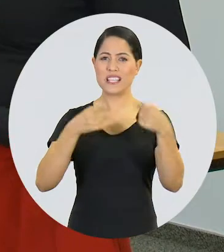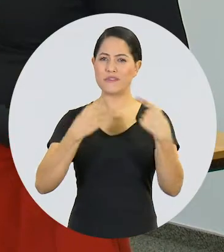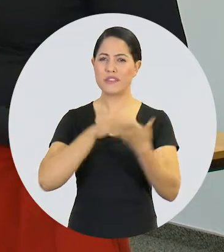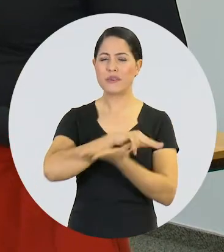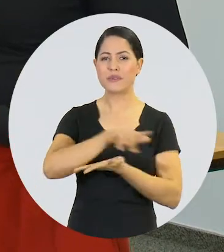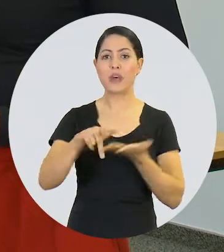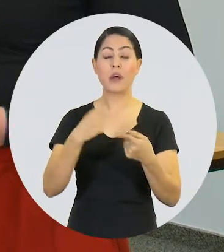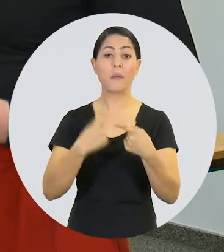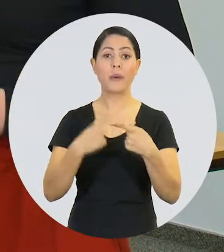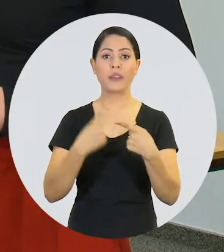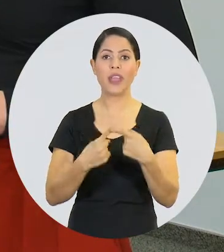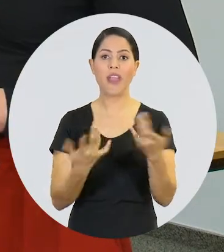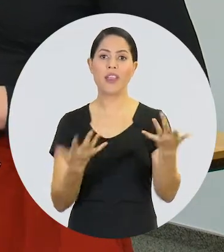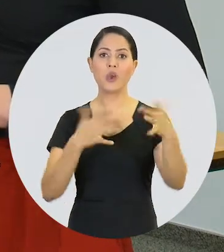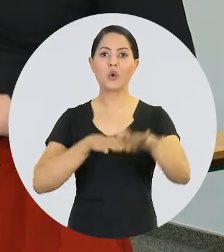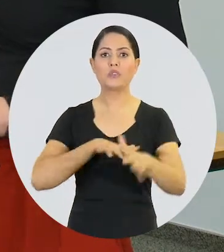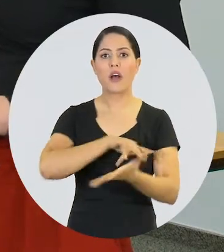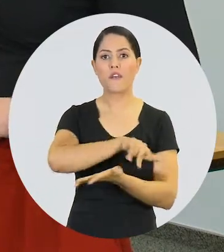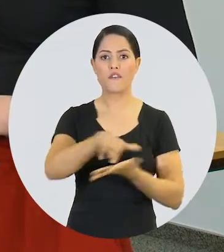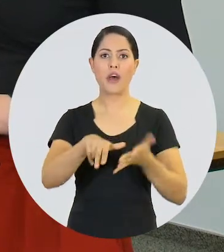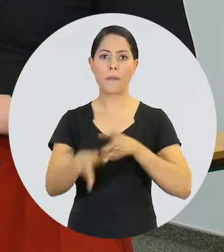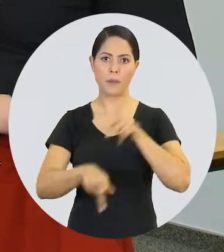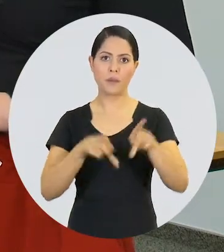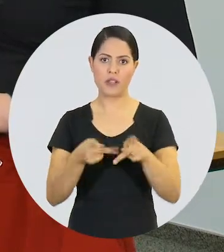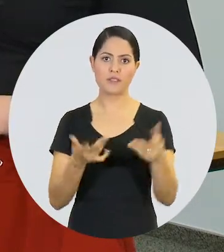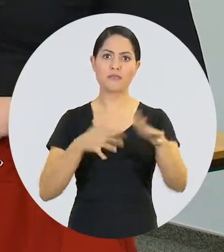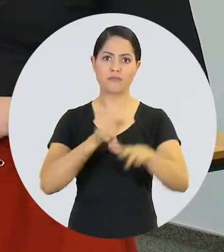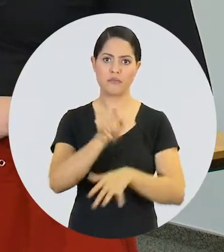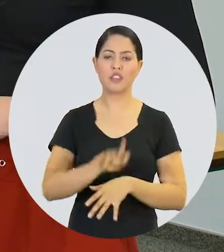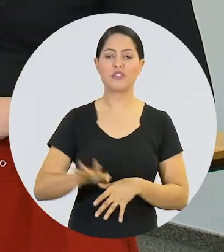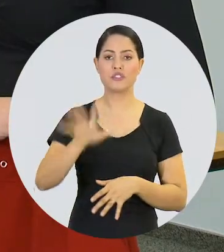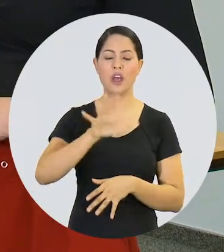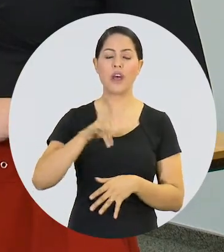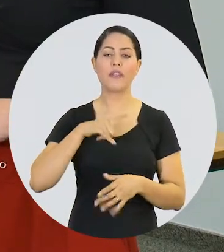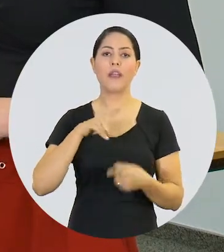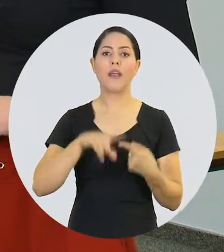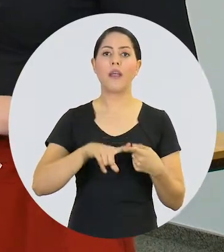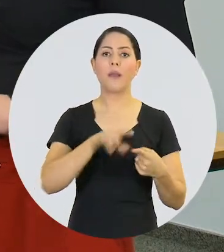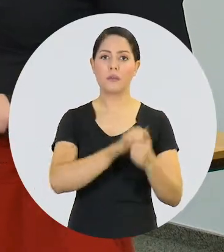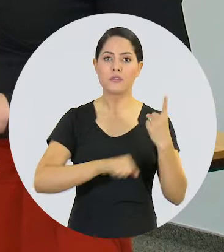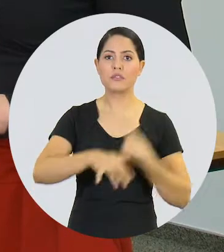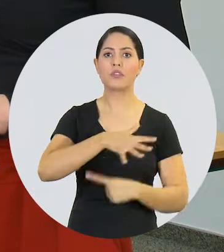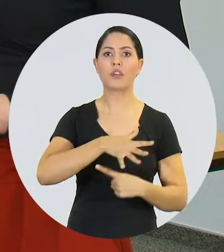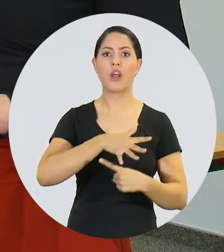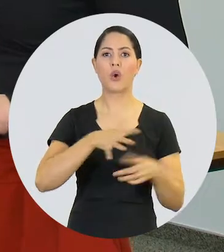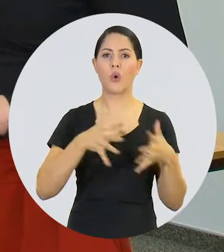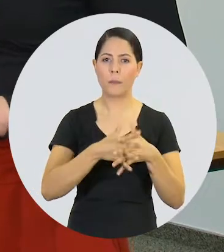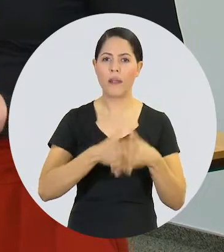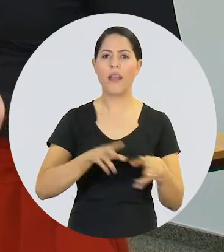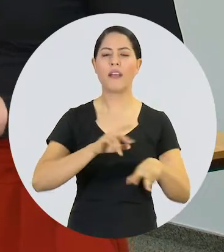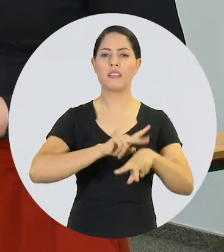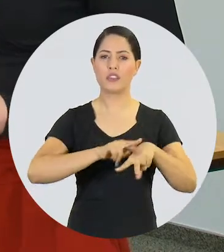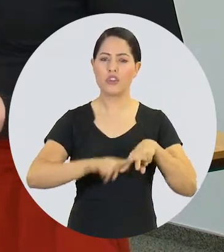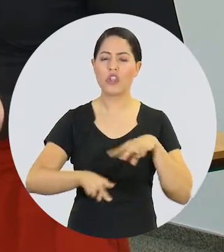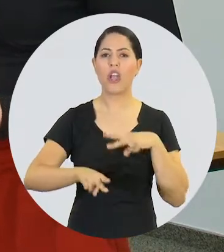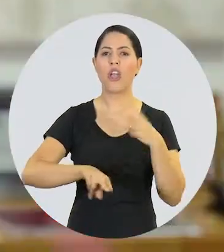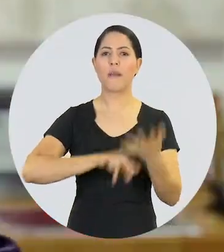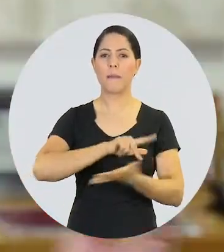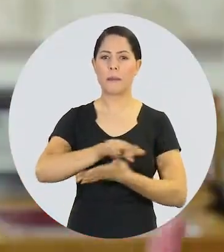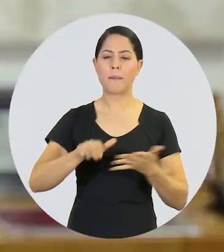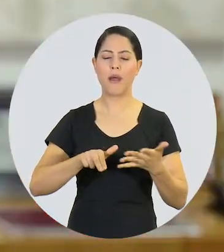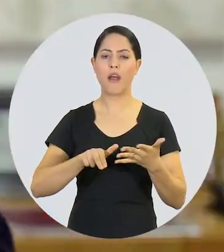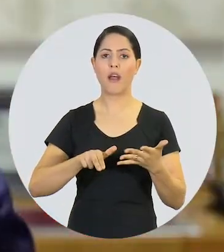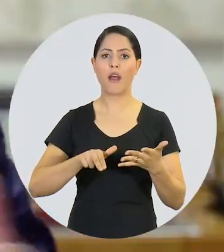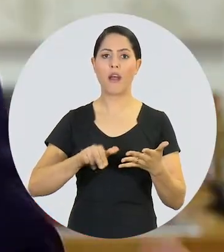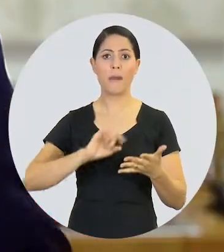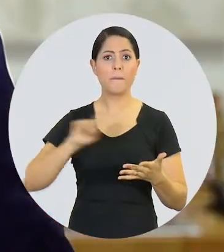inclusão de amplos setores da sociedade, sociedades cada vez mais complexas, heterogêneas, com milhões, como é o